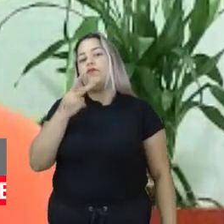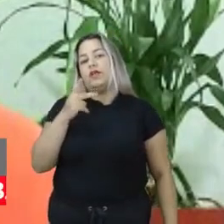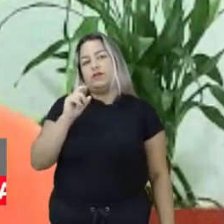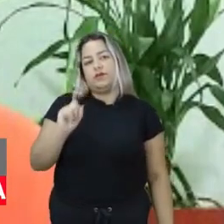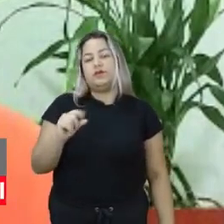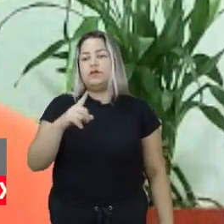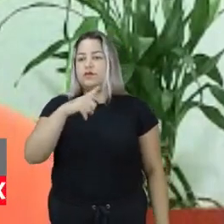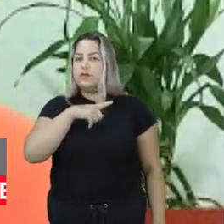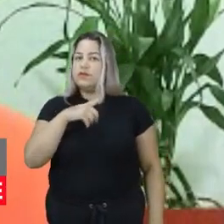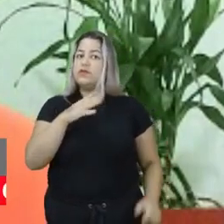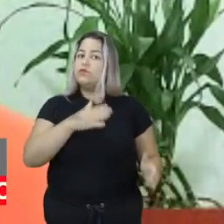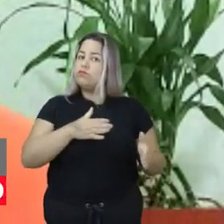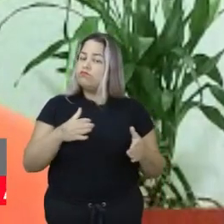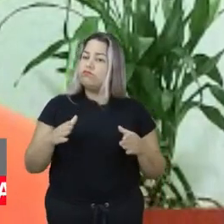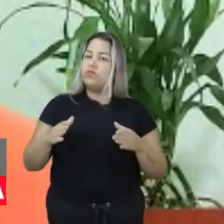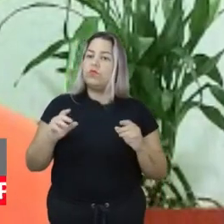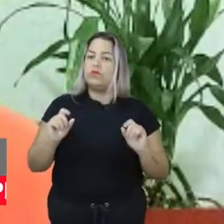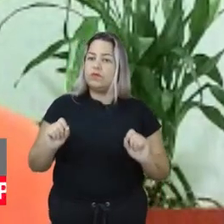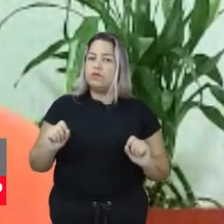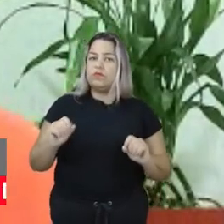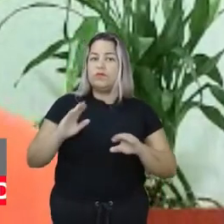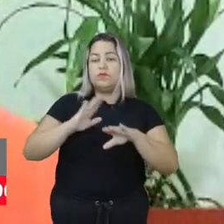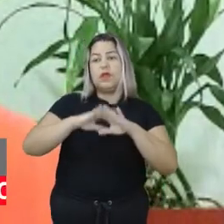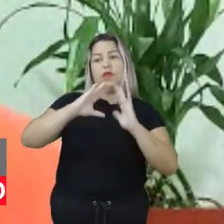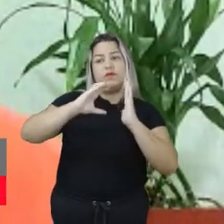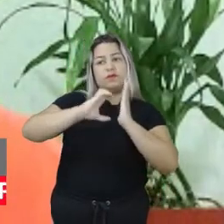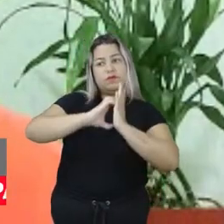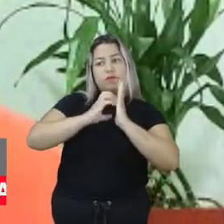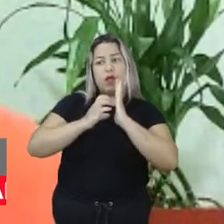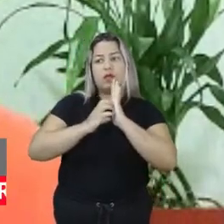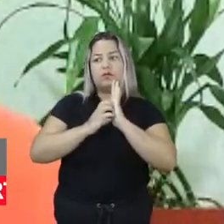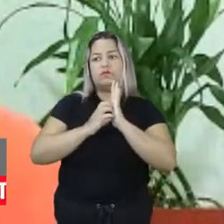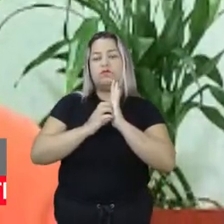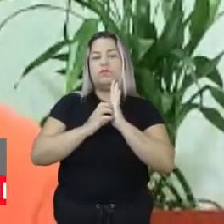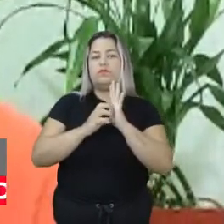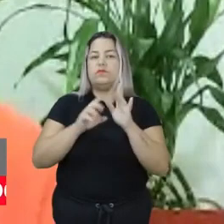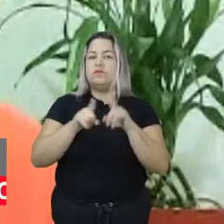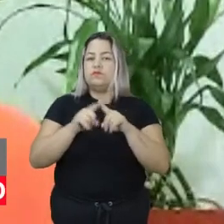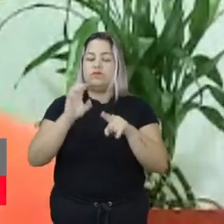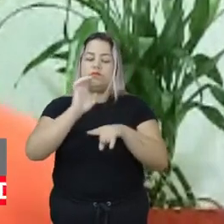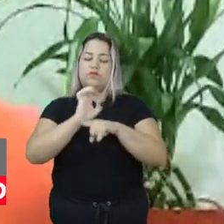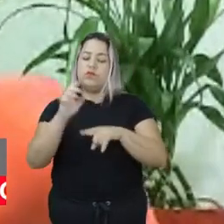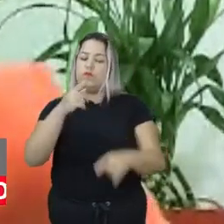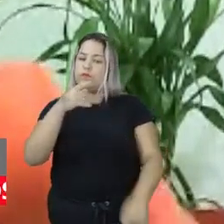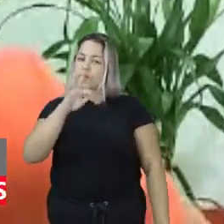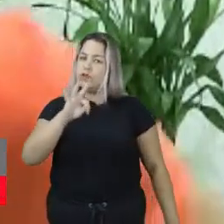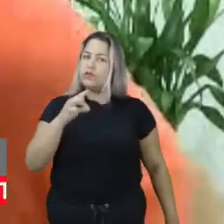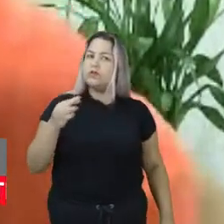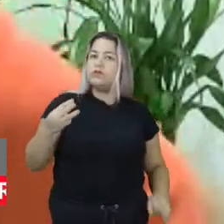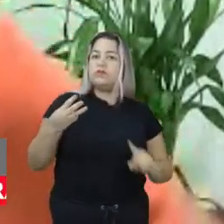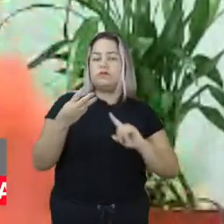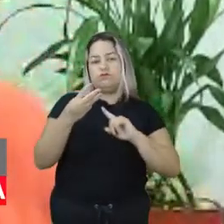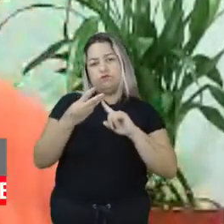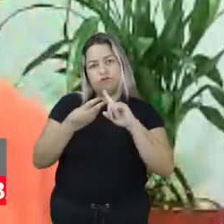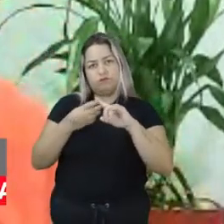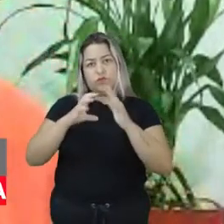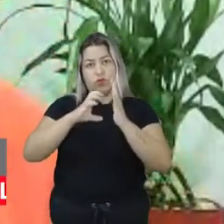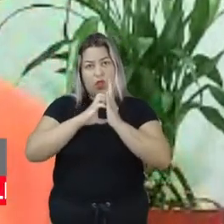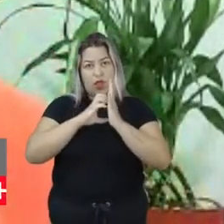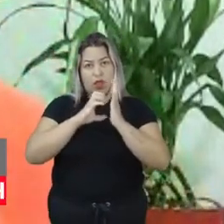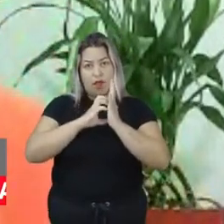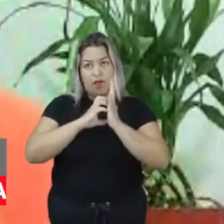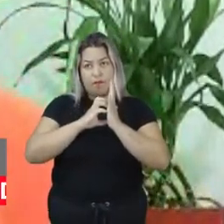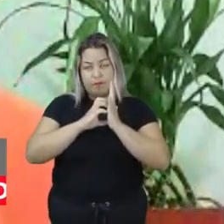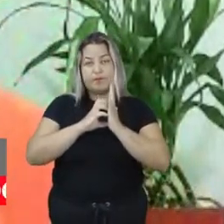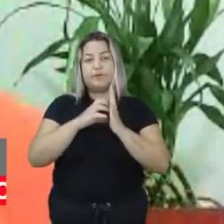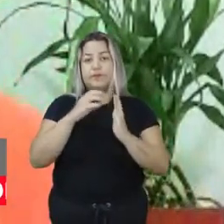a gente tem um processo aqui de mais partidos, né? Então, a gente está no estágio ainda que o PT tem 3 candidatos a prefeito, né?